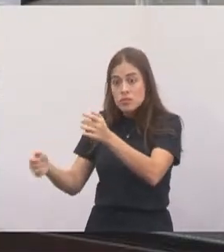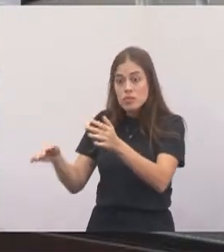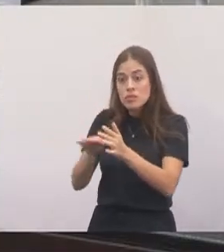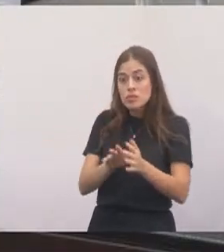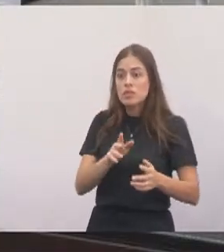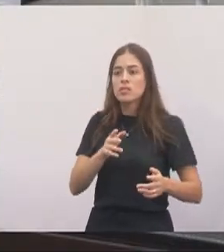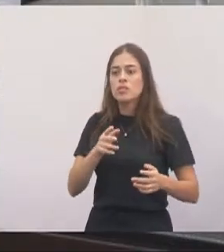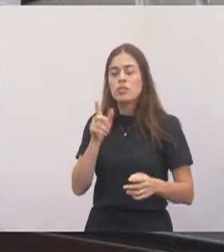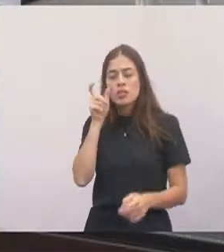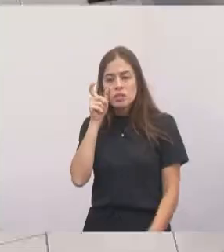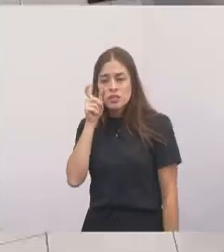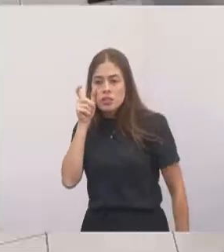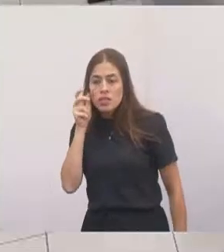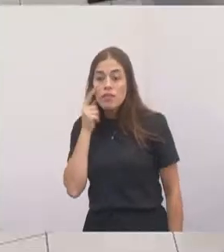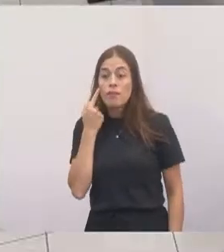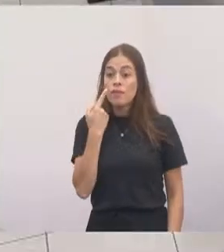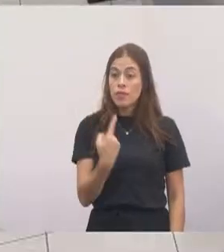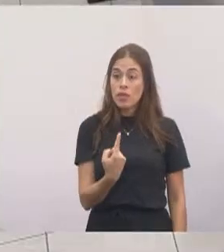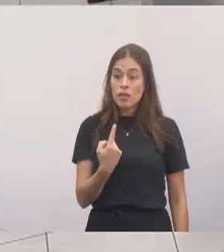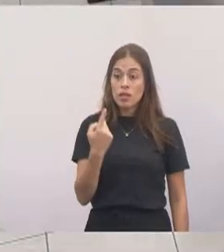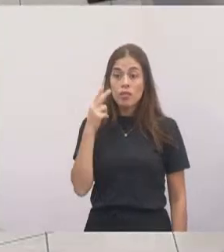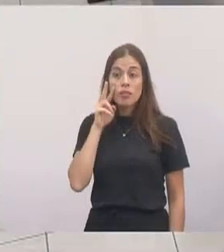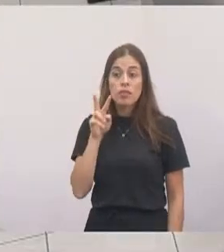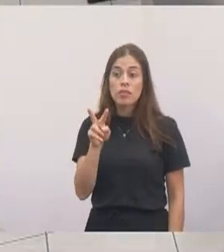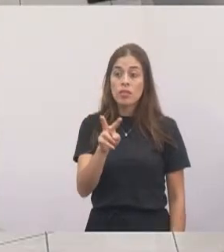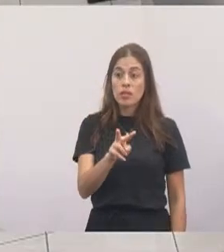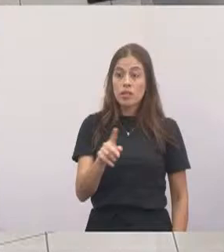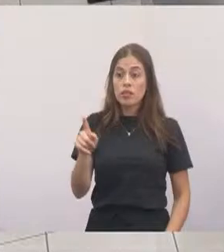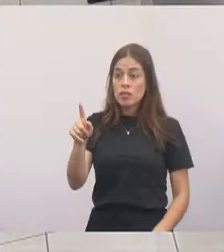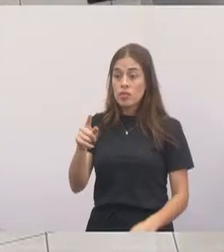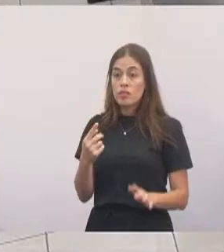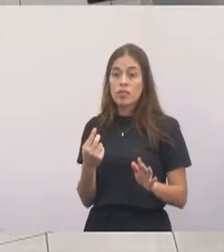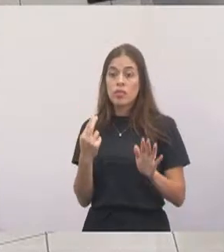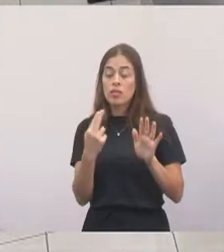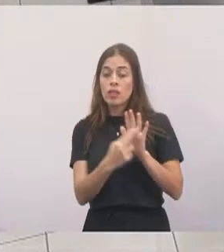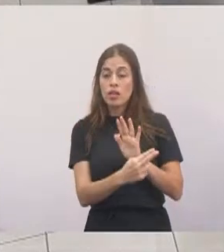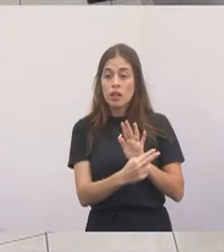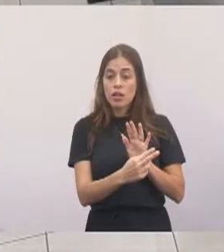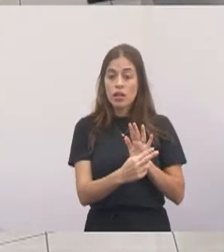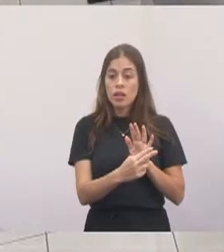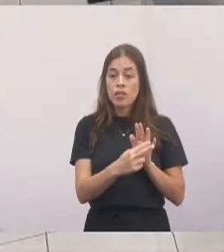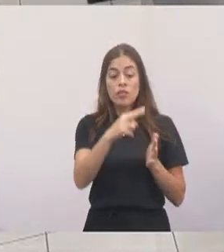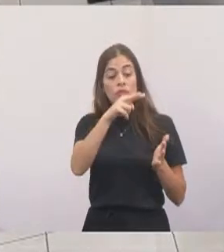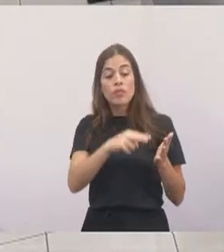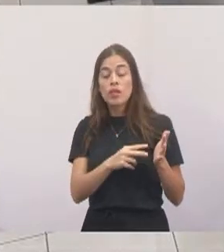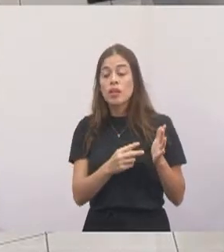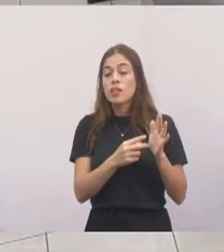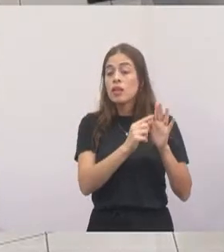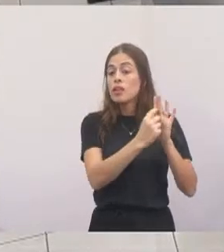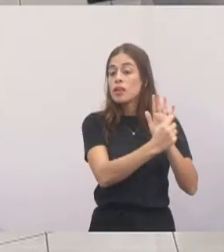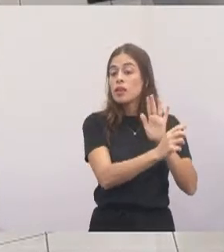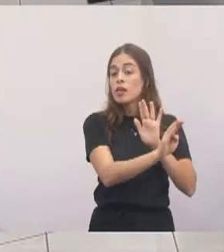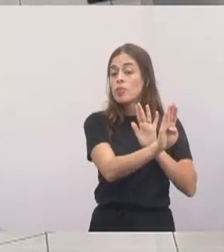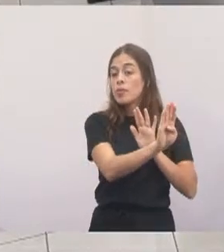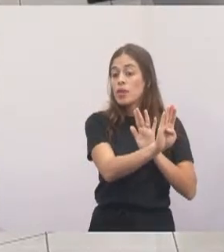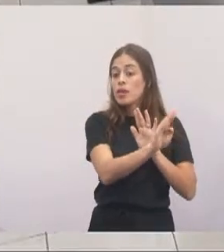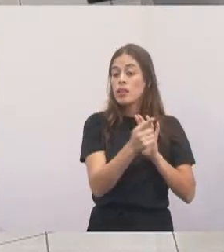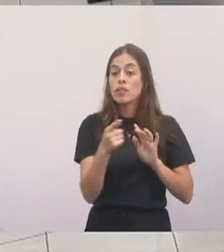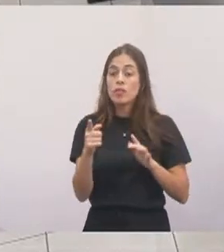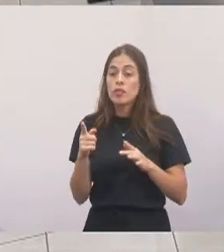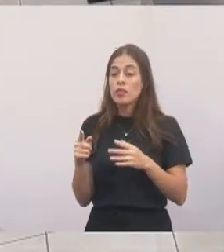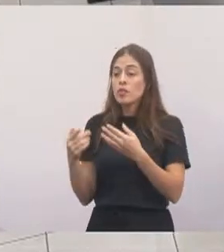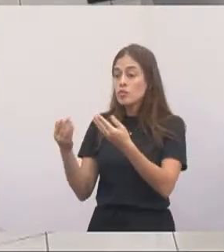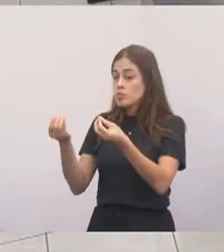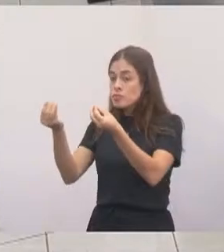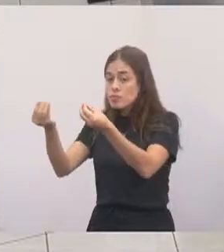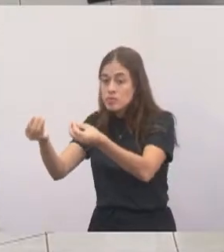virar discussão. Acontece que o senhor não está lendo a linha B. Para que encerre a sessão, o artigo 32B. Aí é de competência de Vossa